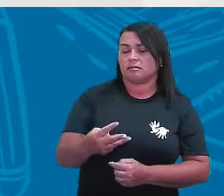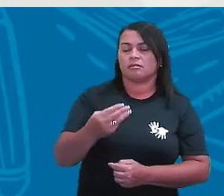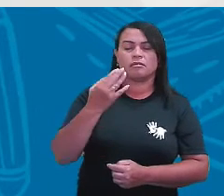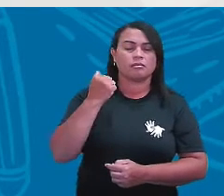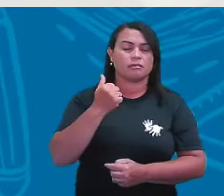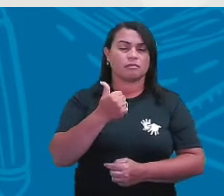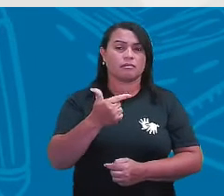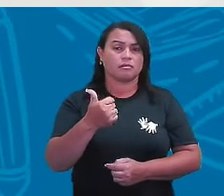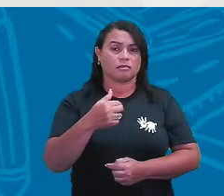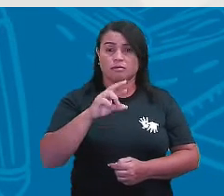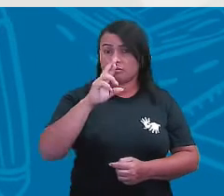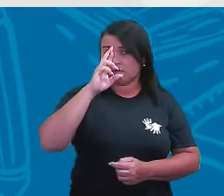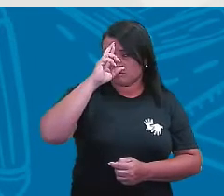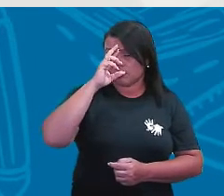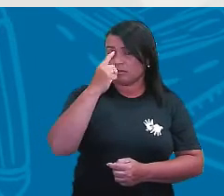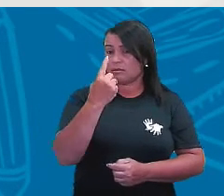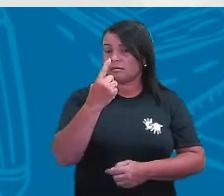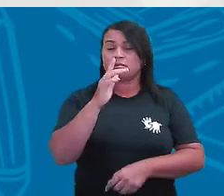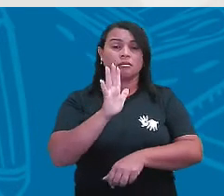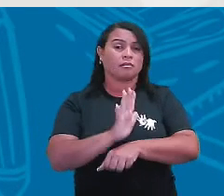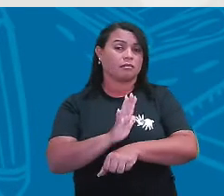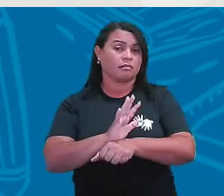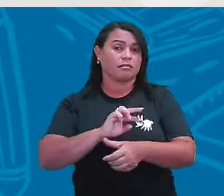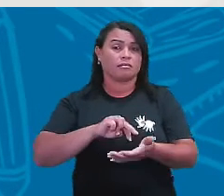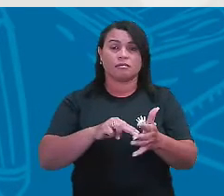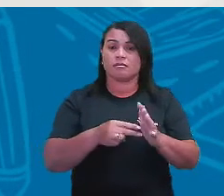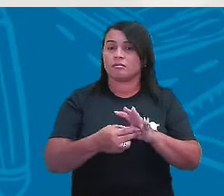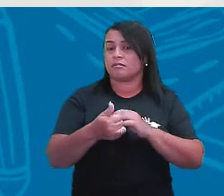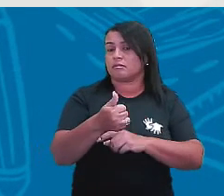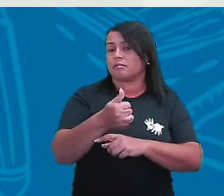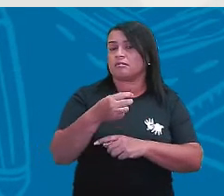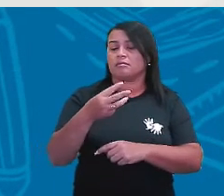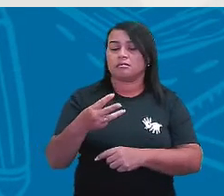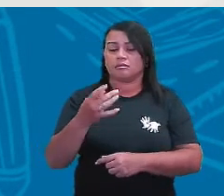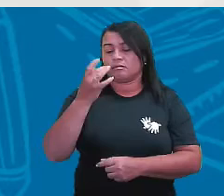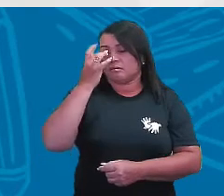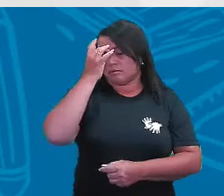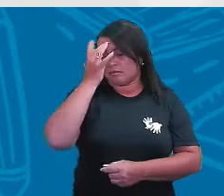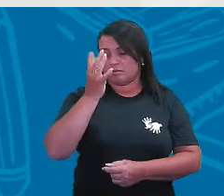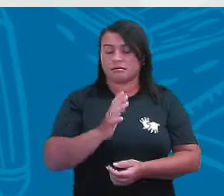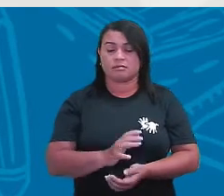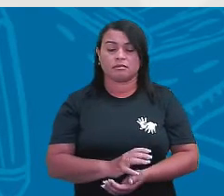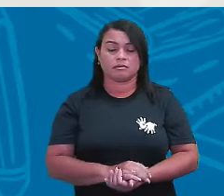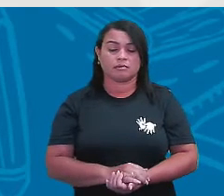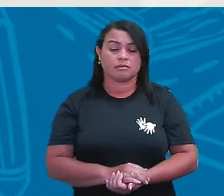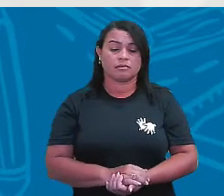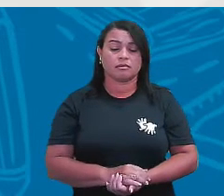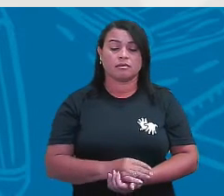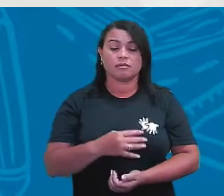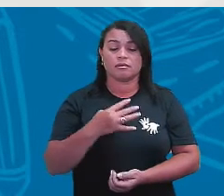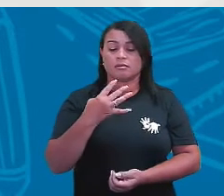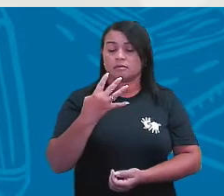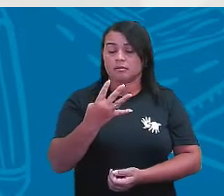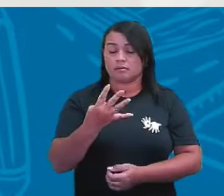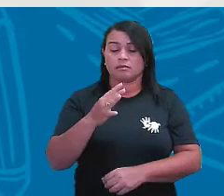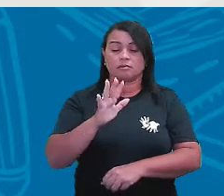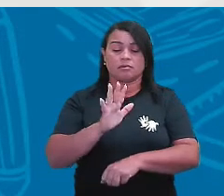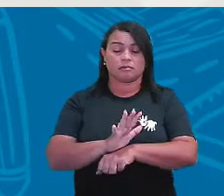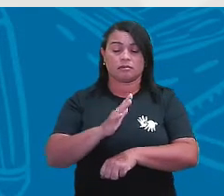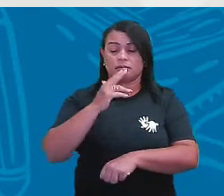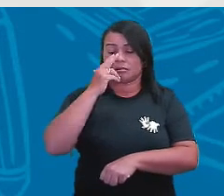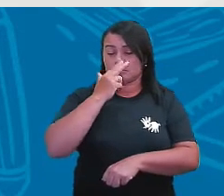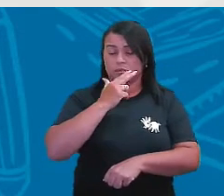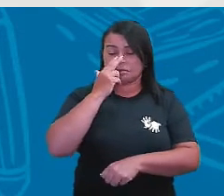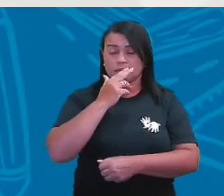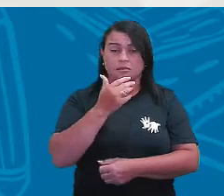meio-dia, 1 hora da tarde já vai ser o 13. Esse é o mais fácil que tem. E 4 da tarde é o mesmo